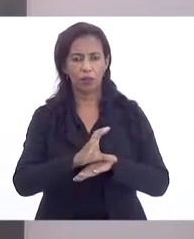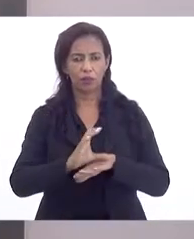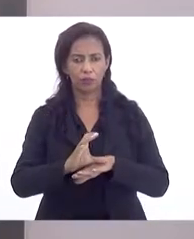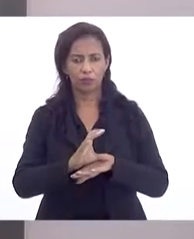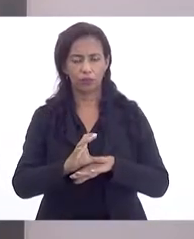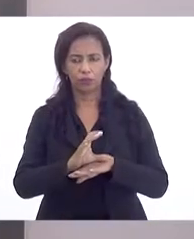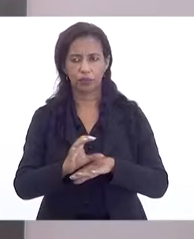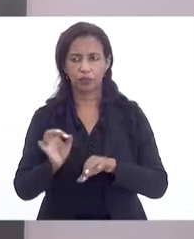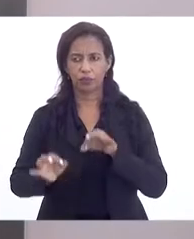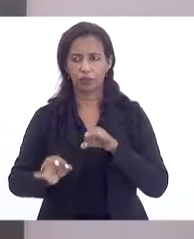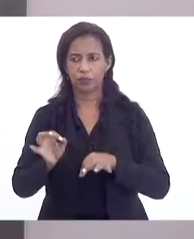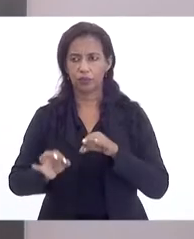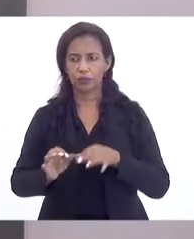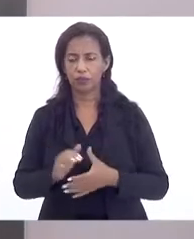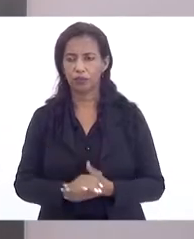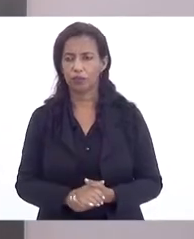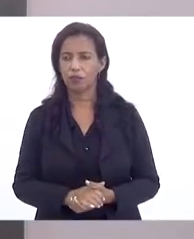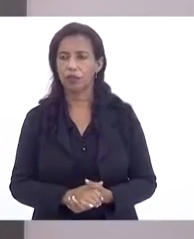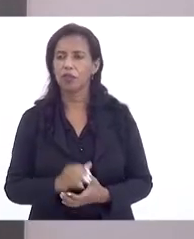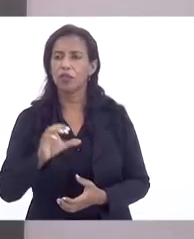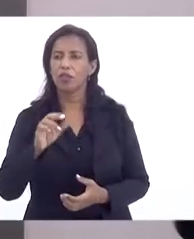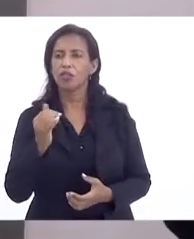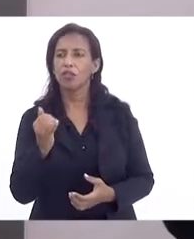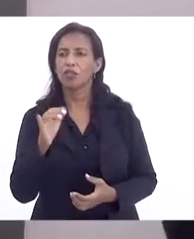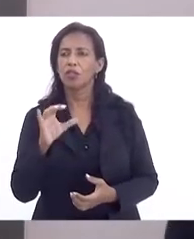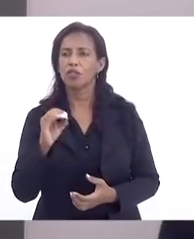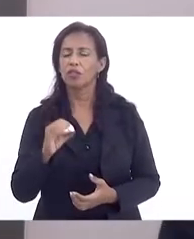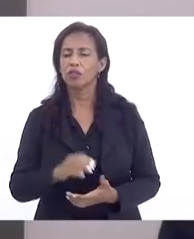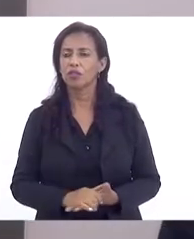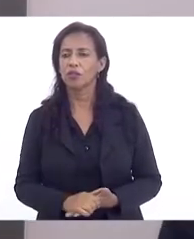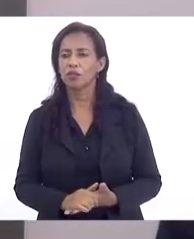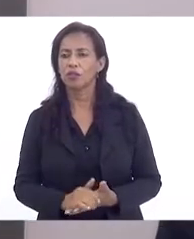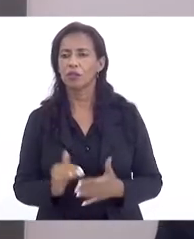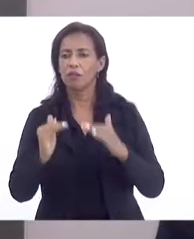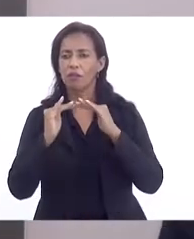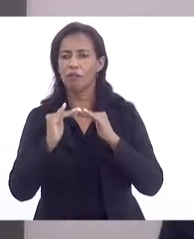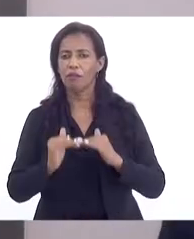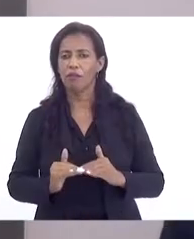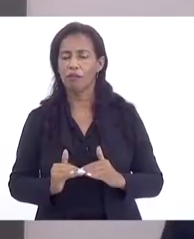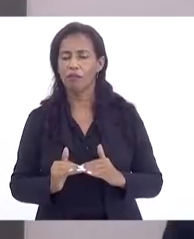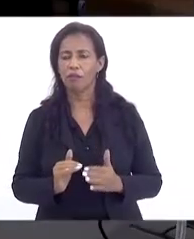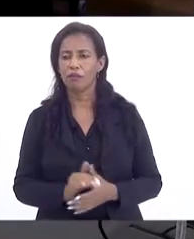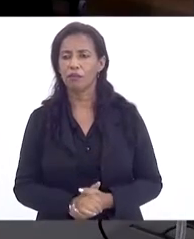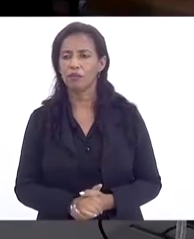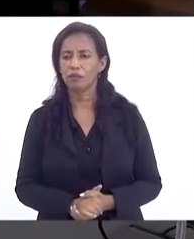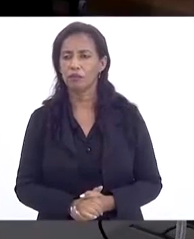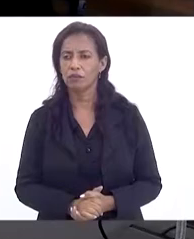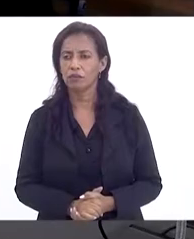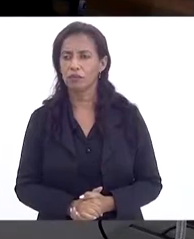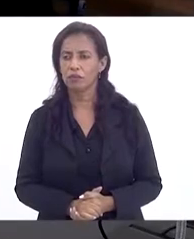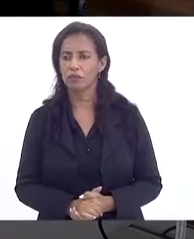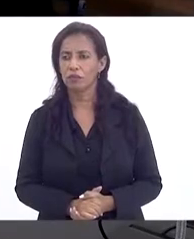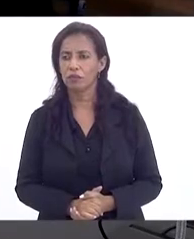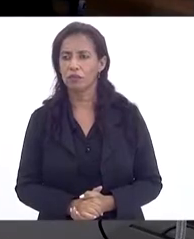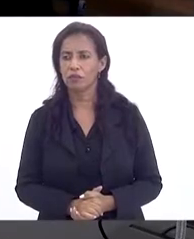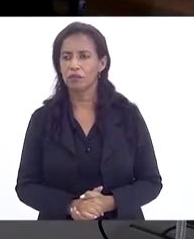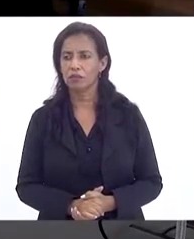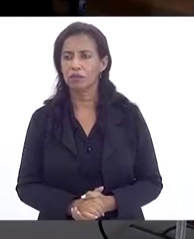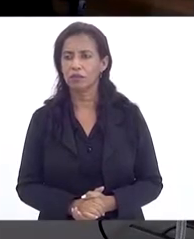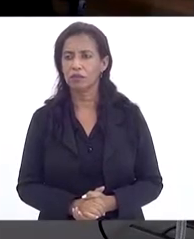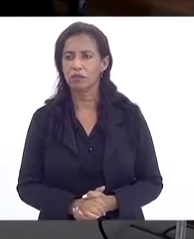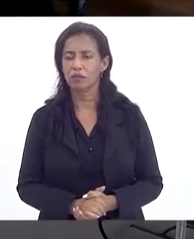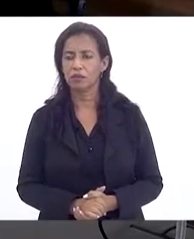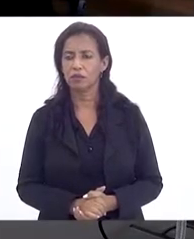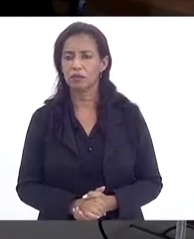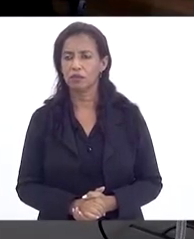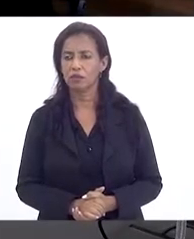discussão. Deputado Chico. Importante para o senhor esse projeto. Concordo. O senhor viu que aqui é a capital estadual do cavalo. Eu sei que a gente